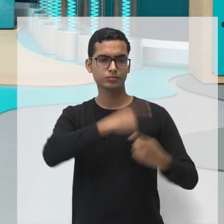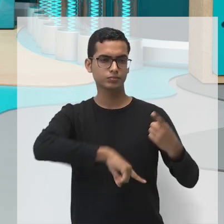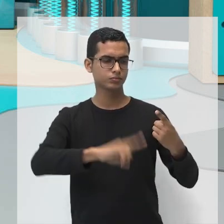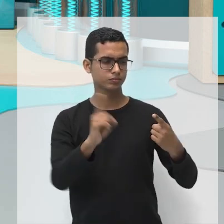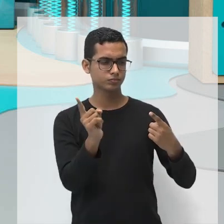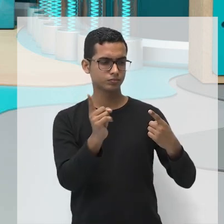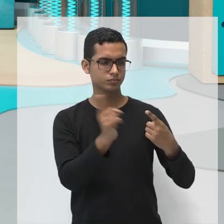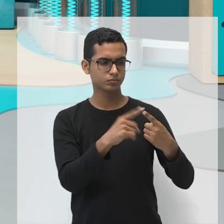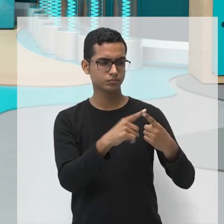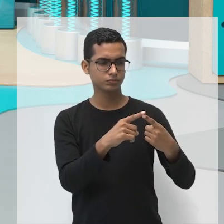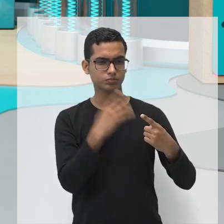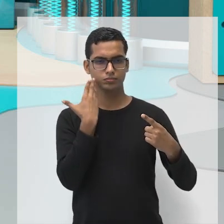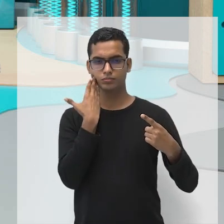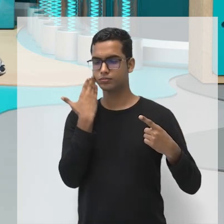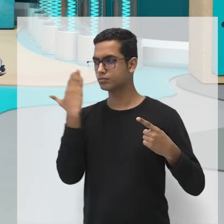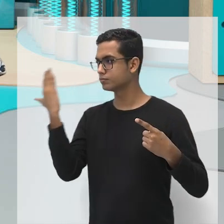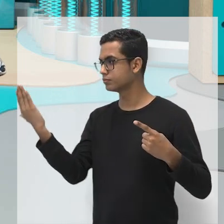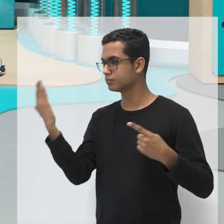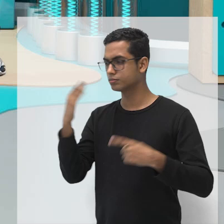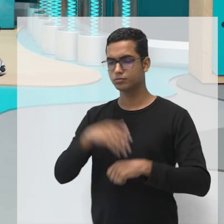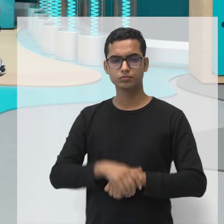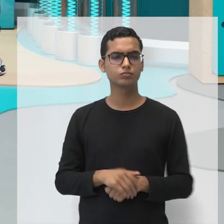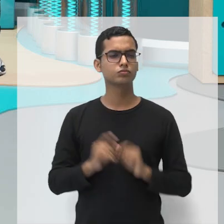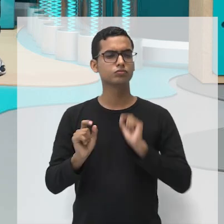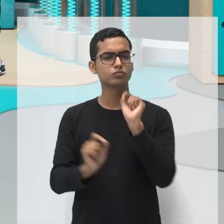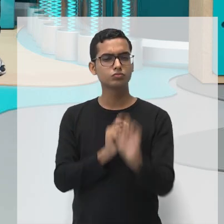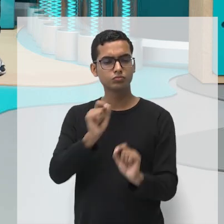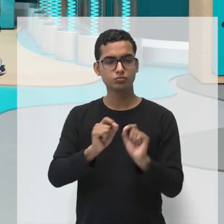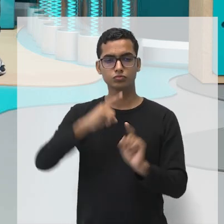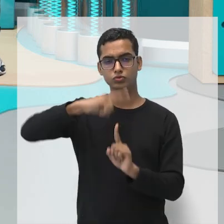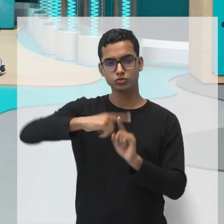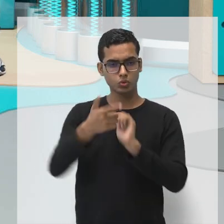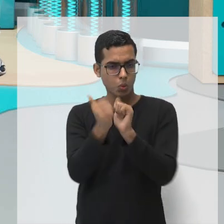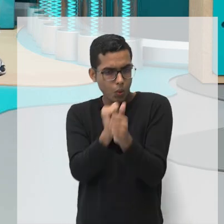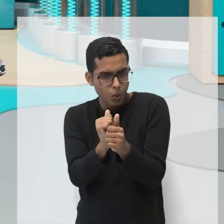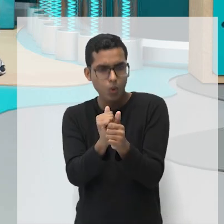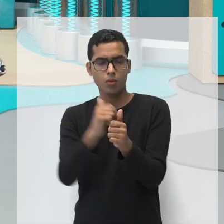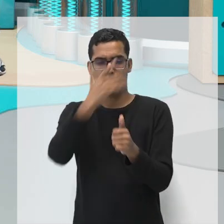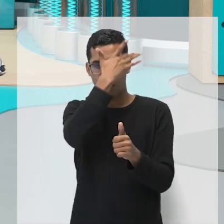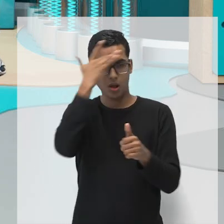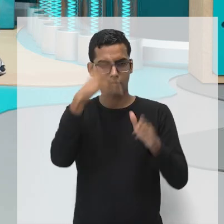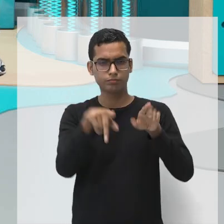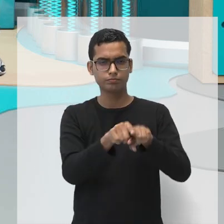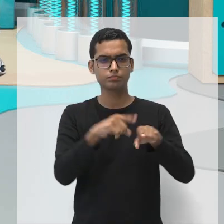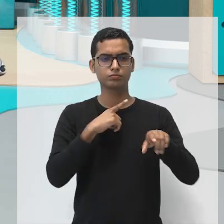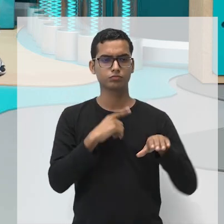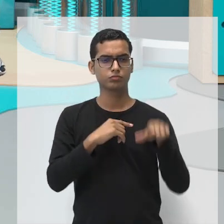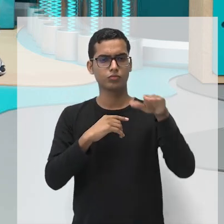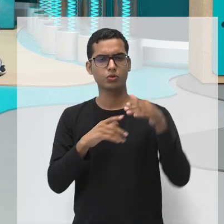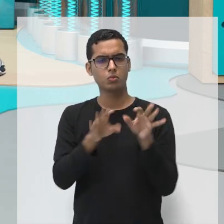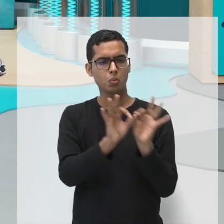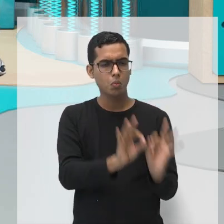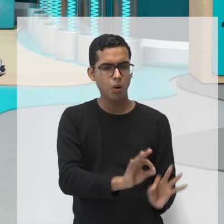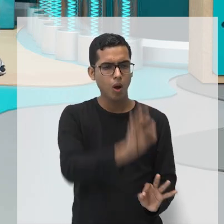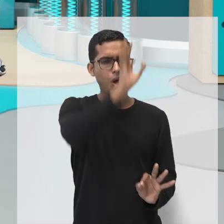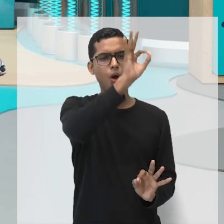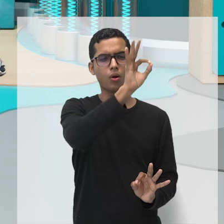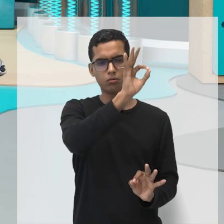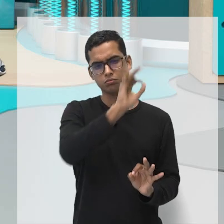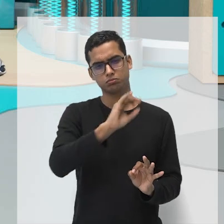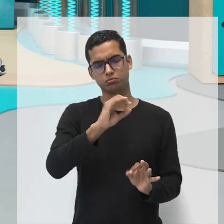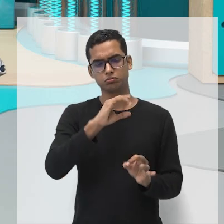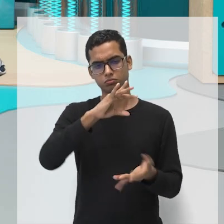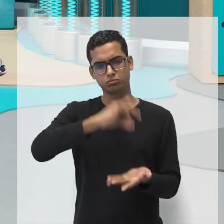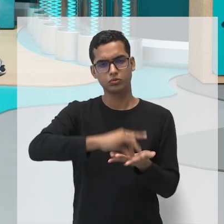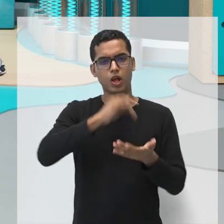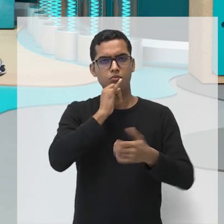definição de base jump para vocês. Nada mais é do que uma modalidade no qual o esportista salta de um local